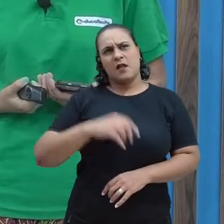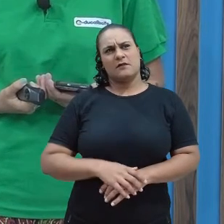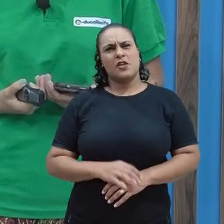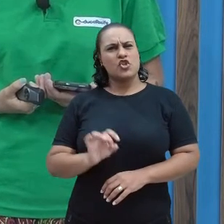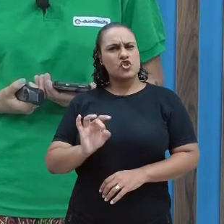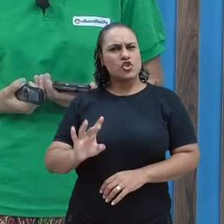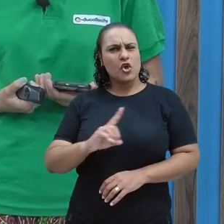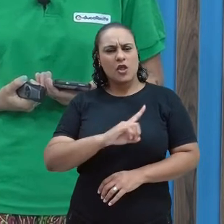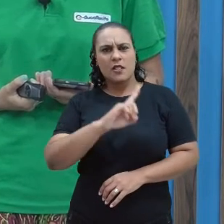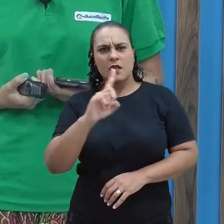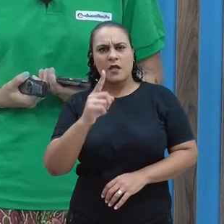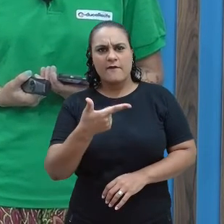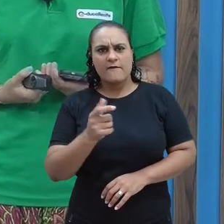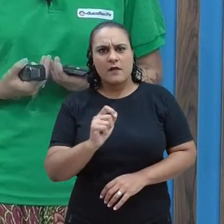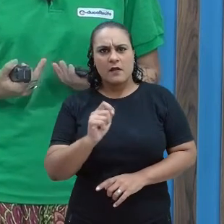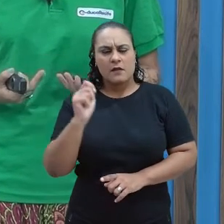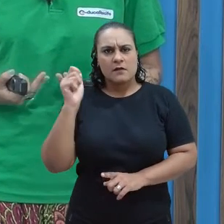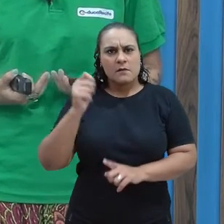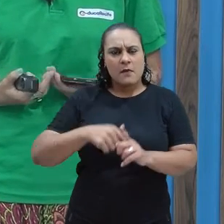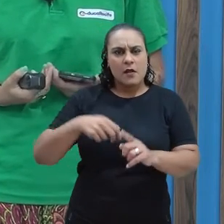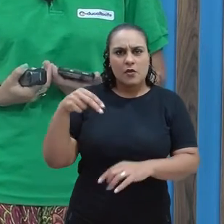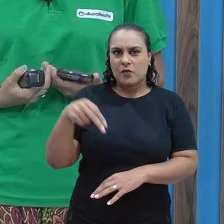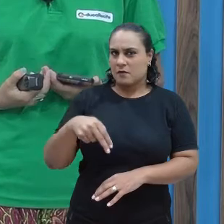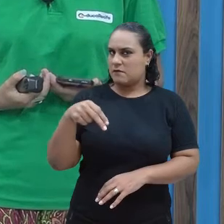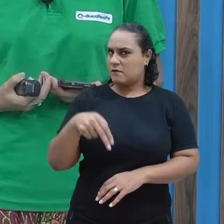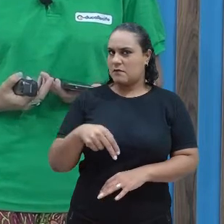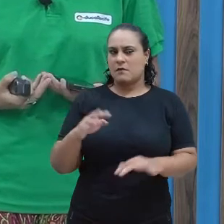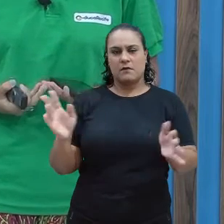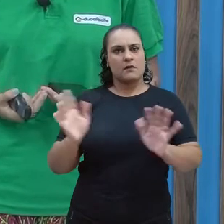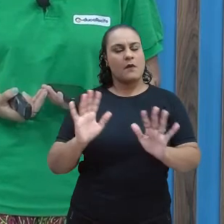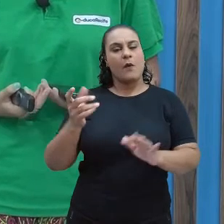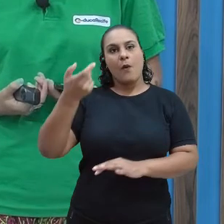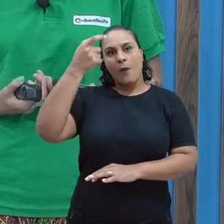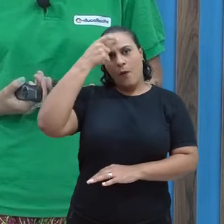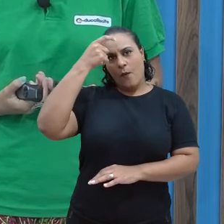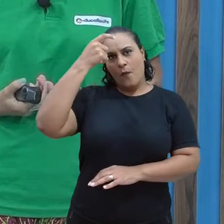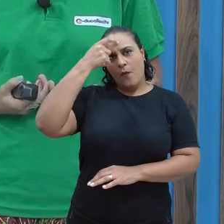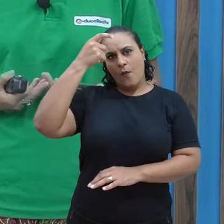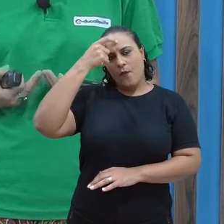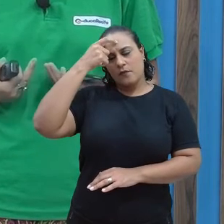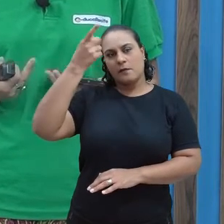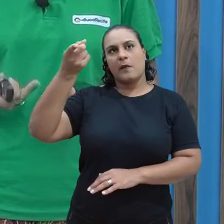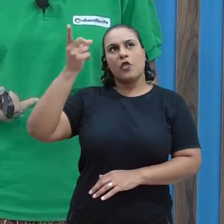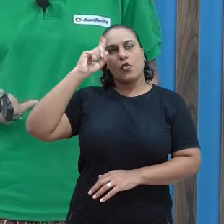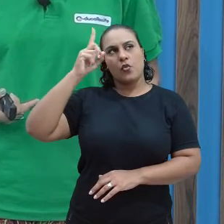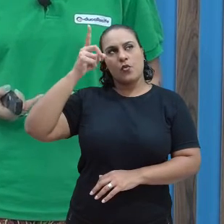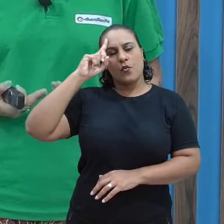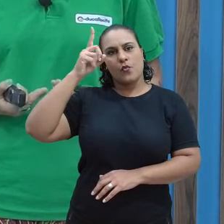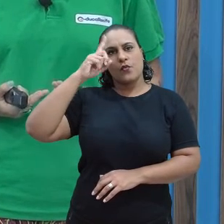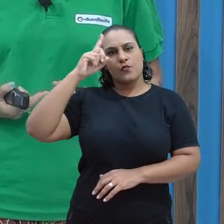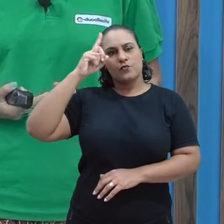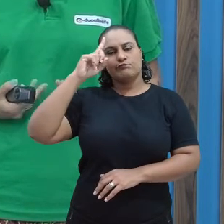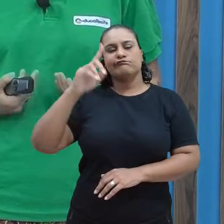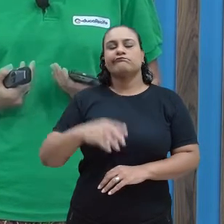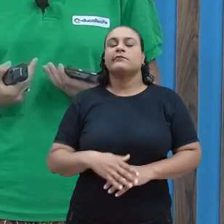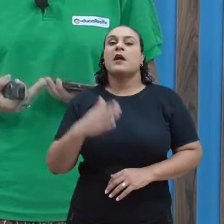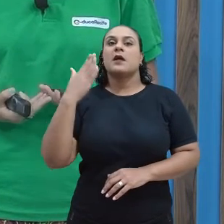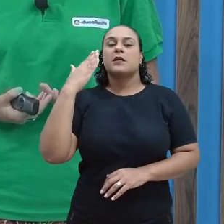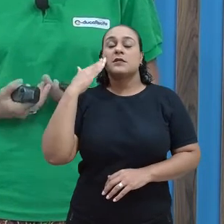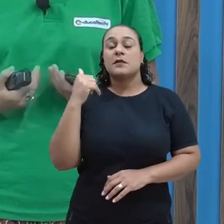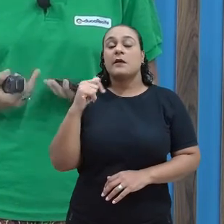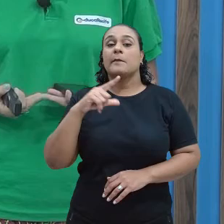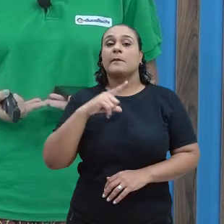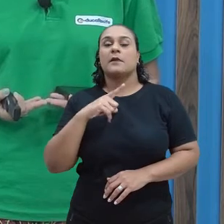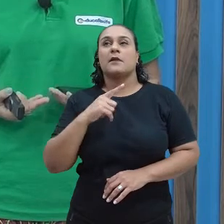de novembro, né? Essa consciência, ela tem que ser cotidiana. A gente sabe aí que o sistema que a gente teve